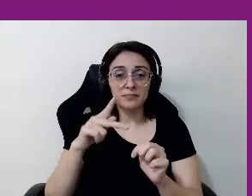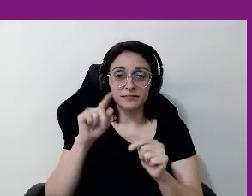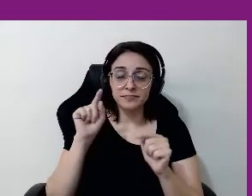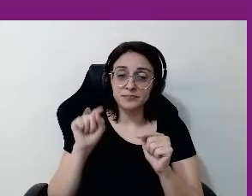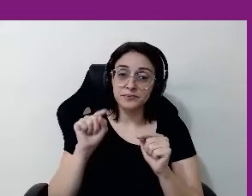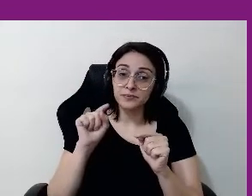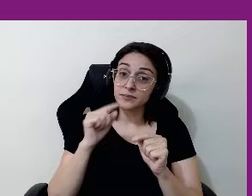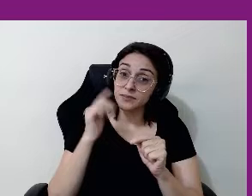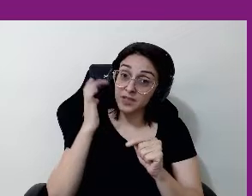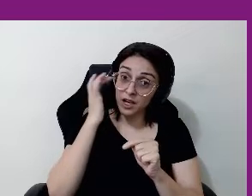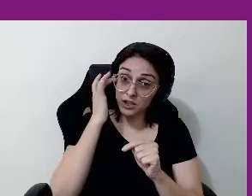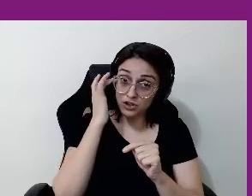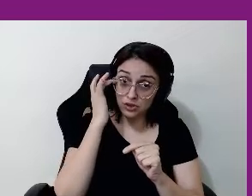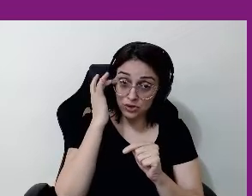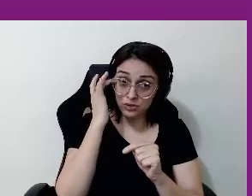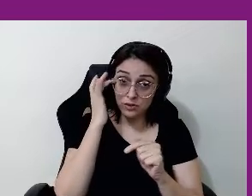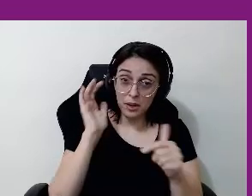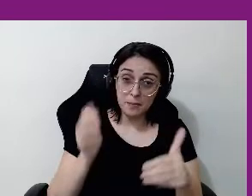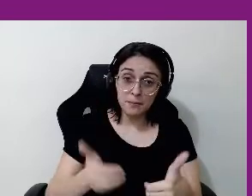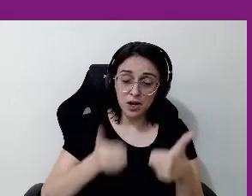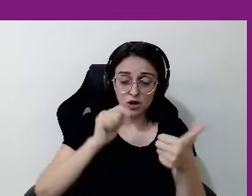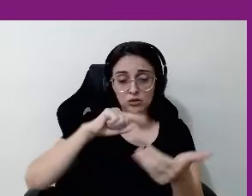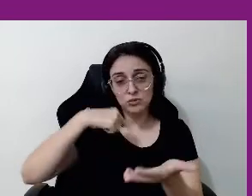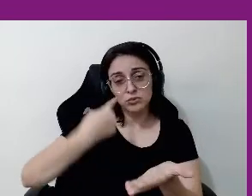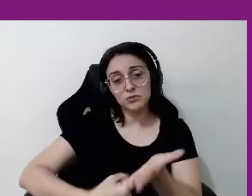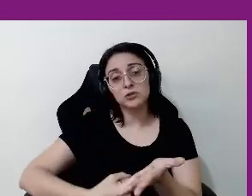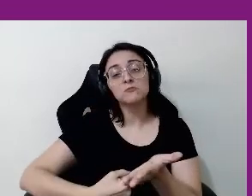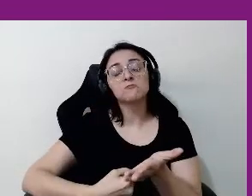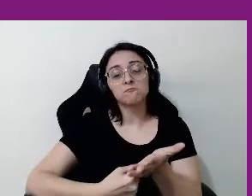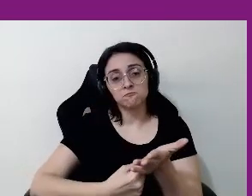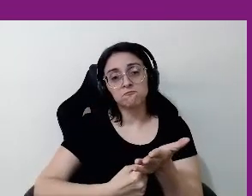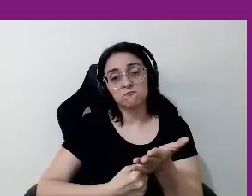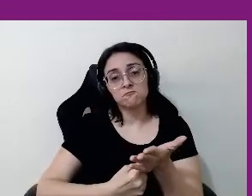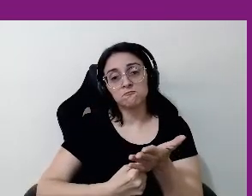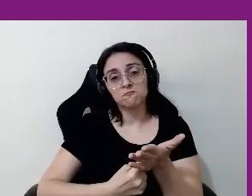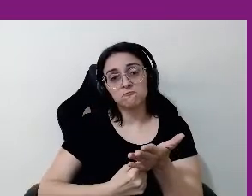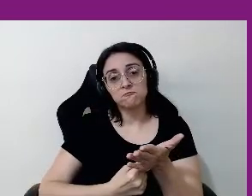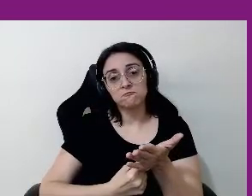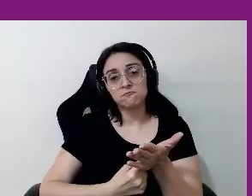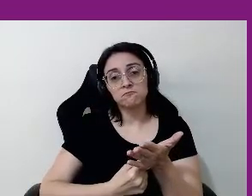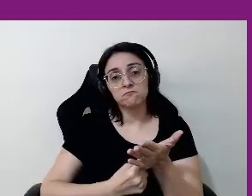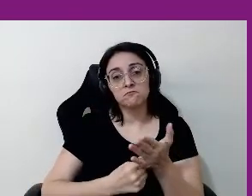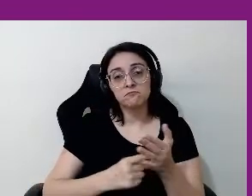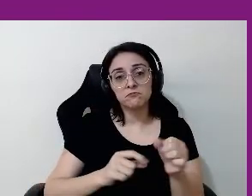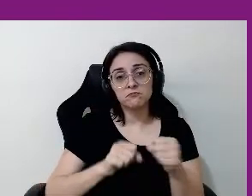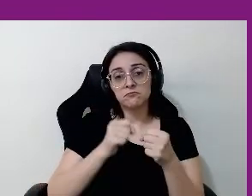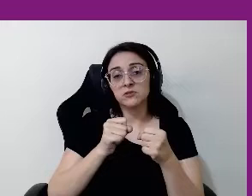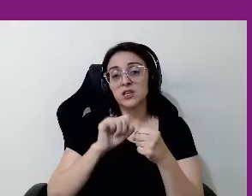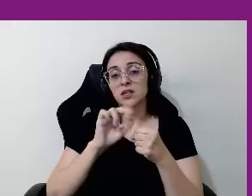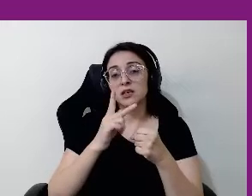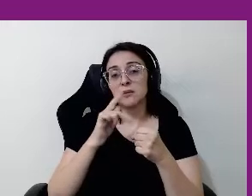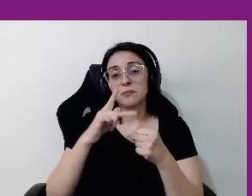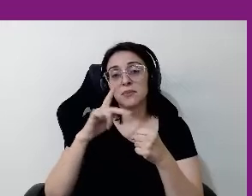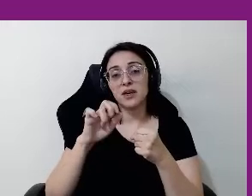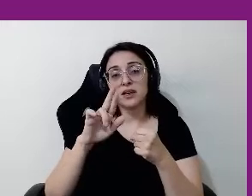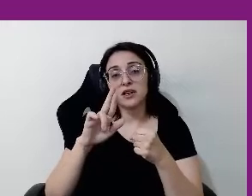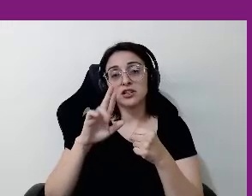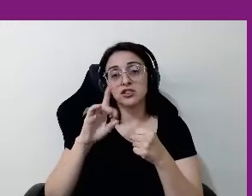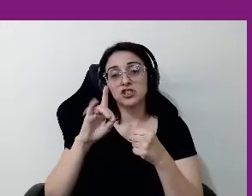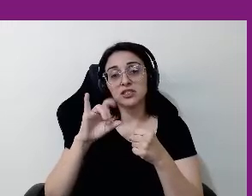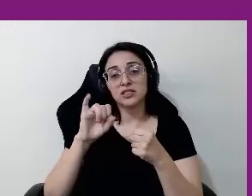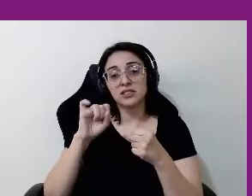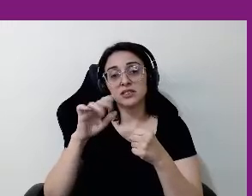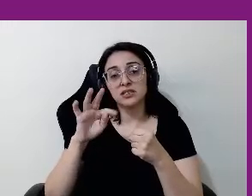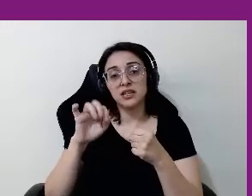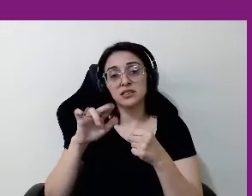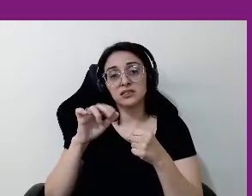gente acha o melhor compromisso entre colapso e hiperdistensão, né? E tem